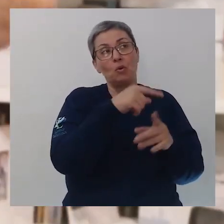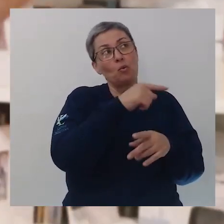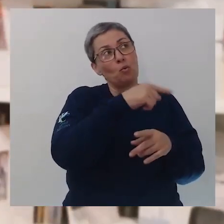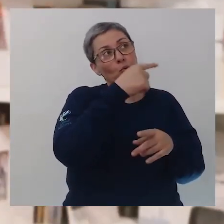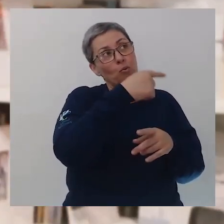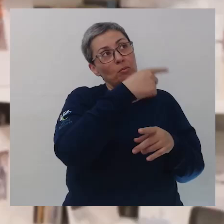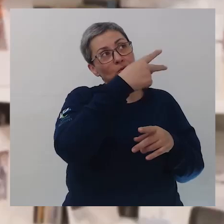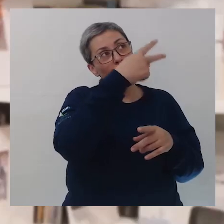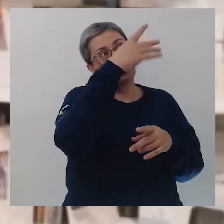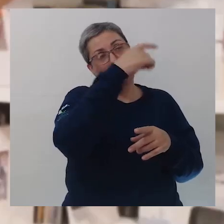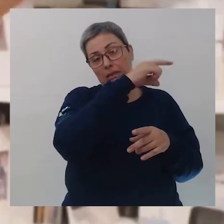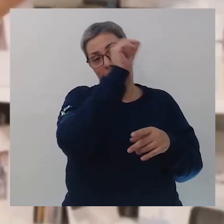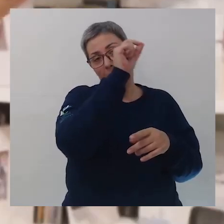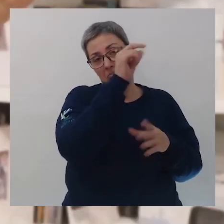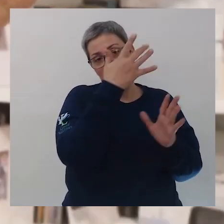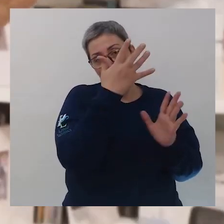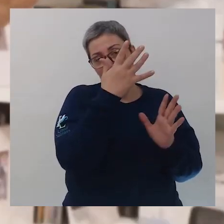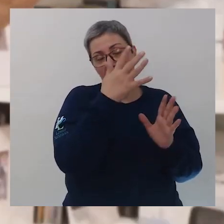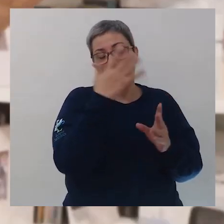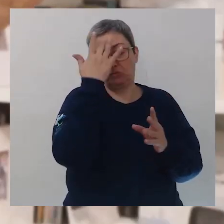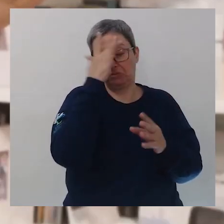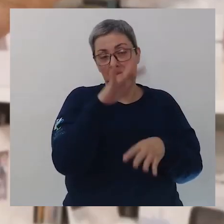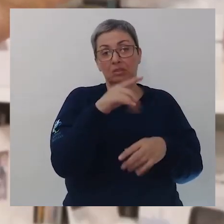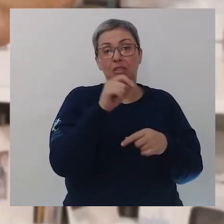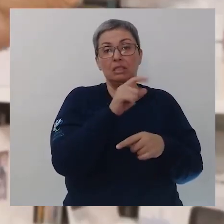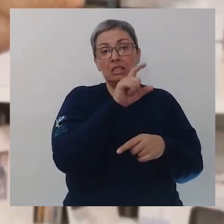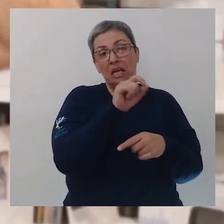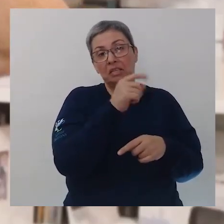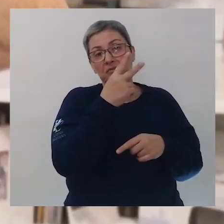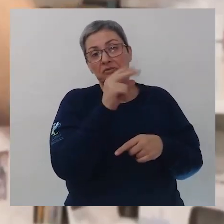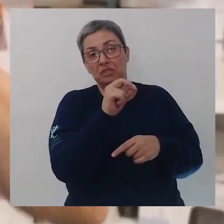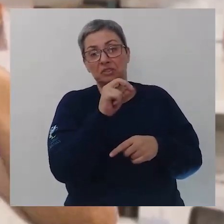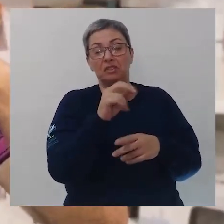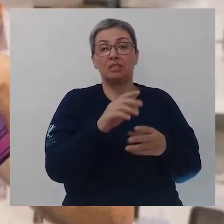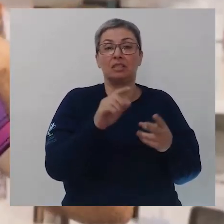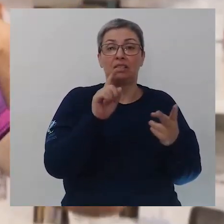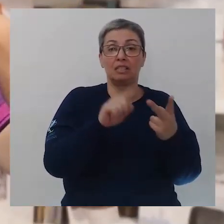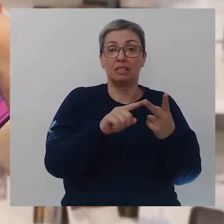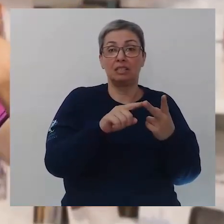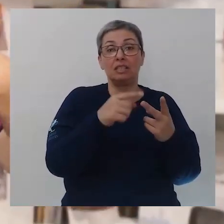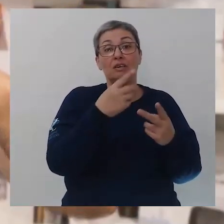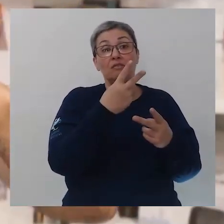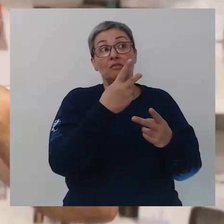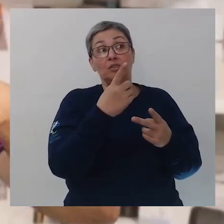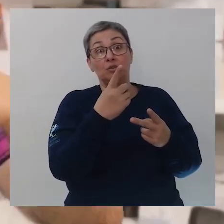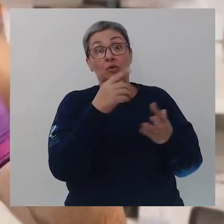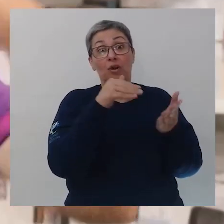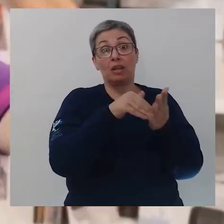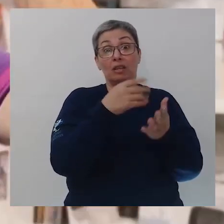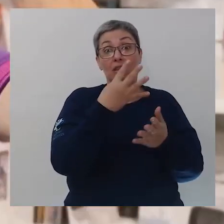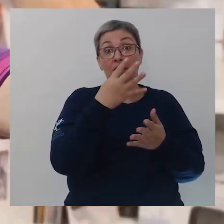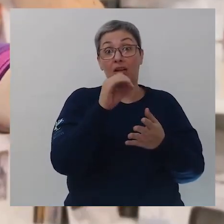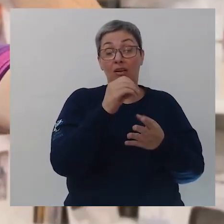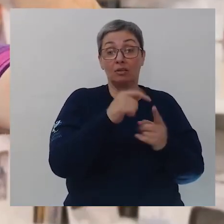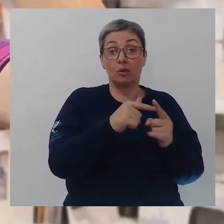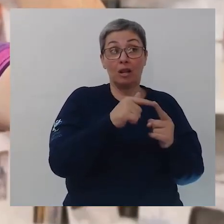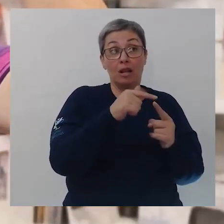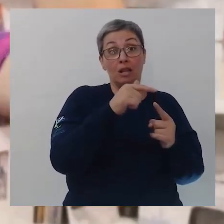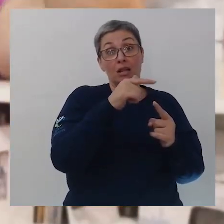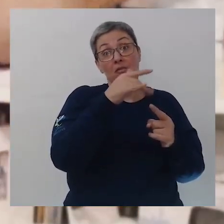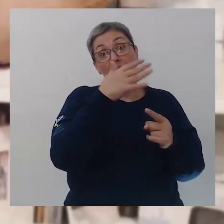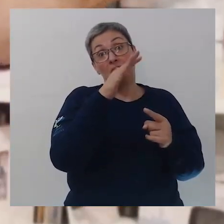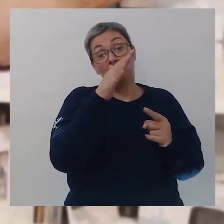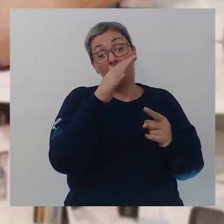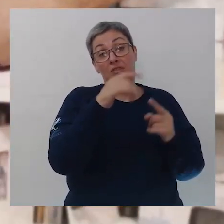2, 3, 100, não sei, 10, 20. De 21 a 40, eu